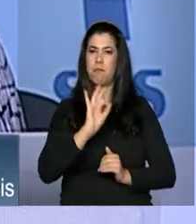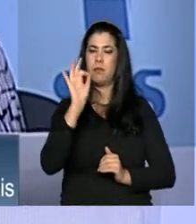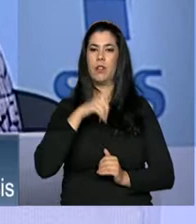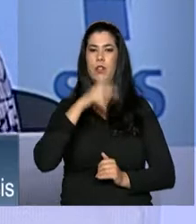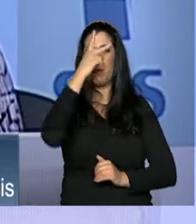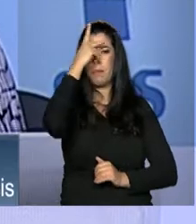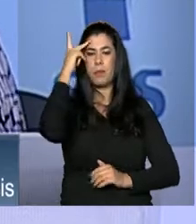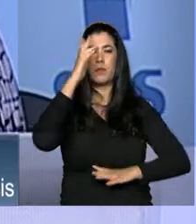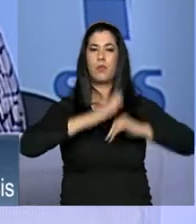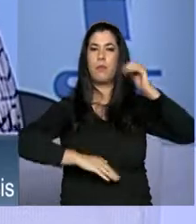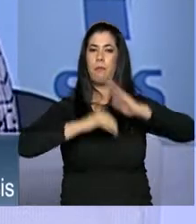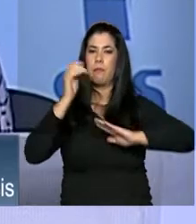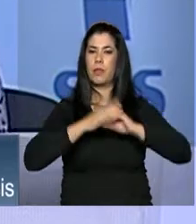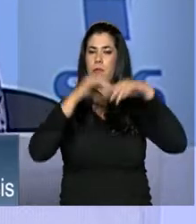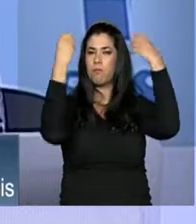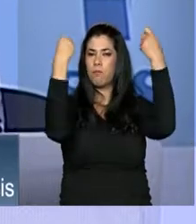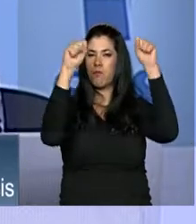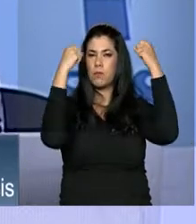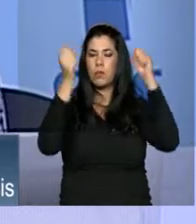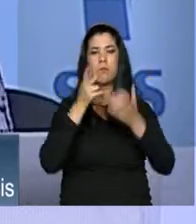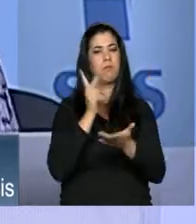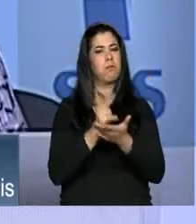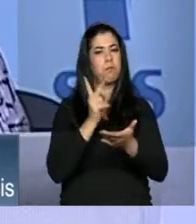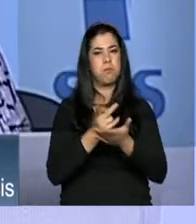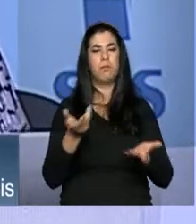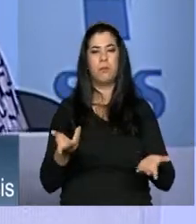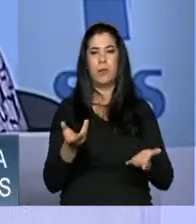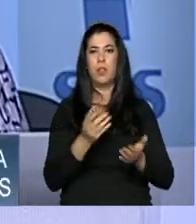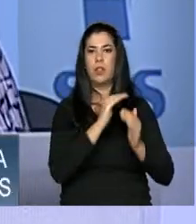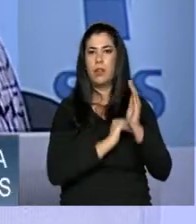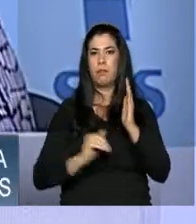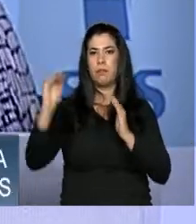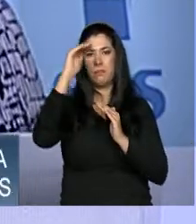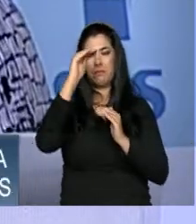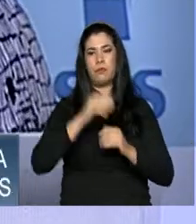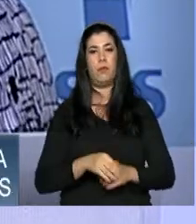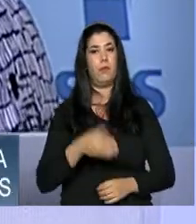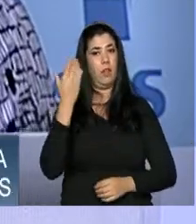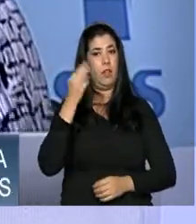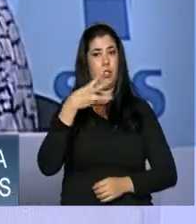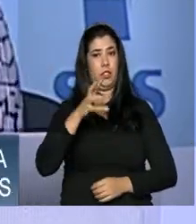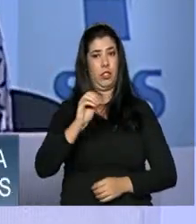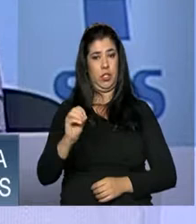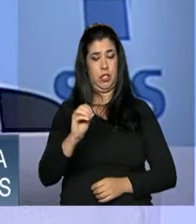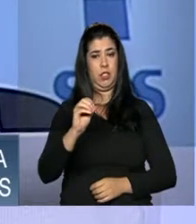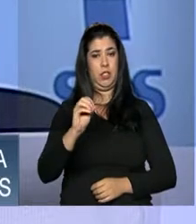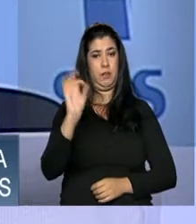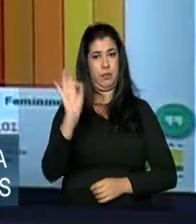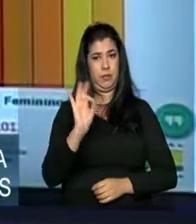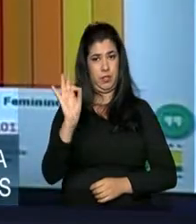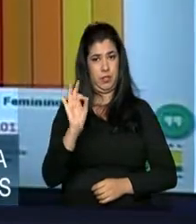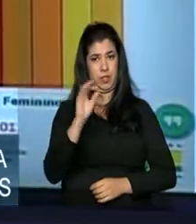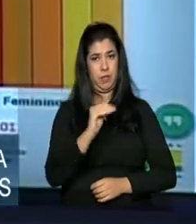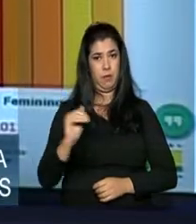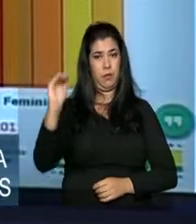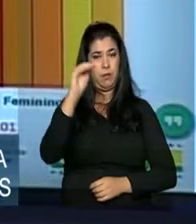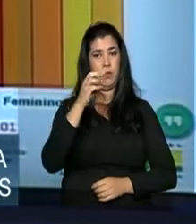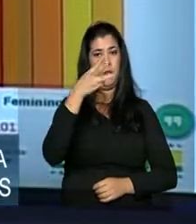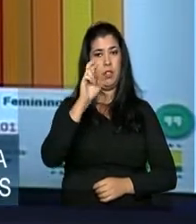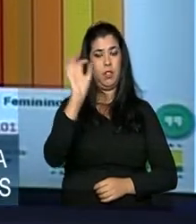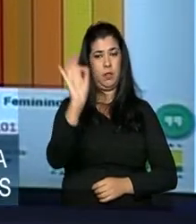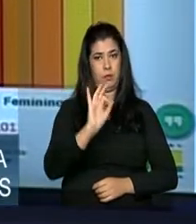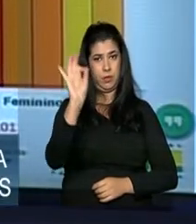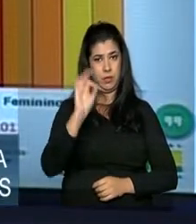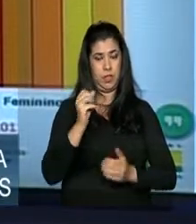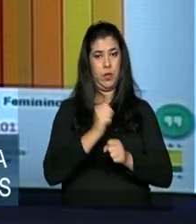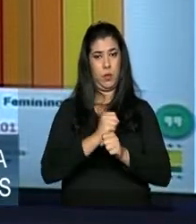pessoas praticando atividade física com regularidade. Cresceu de 30% em 2009 para 35%